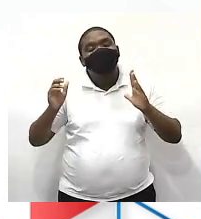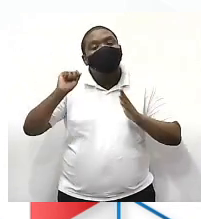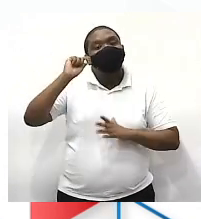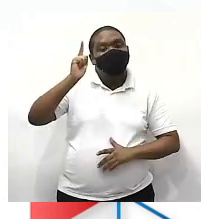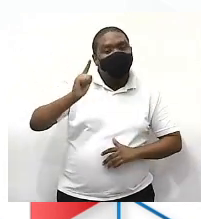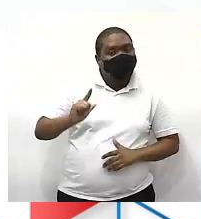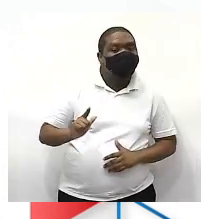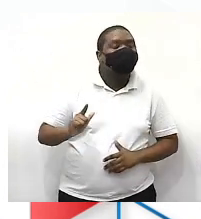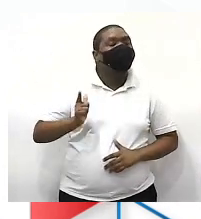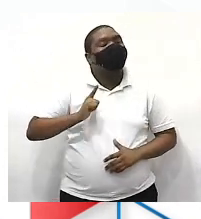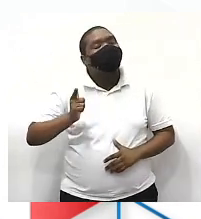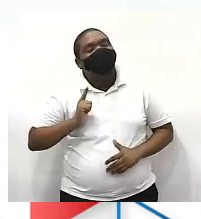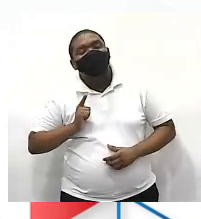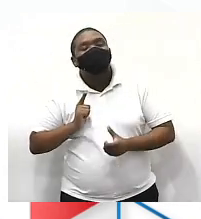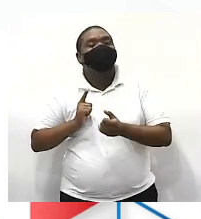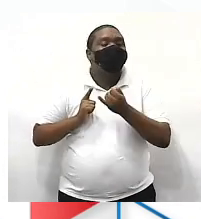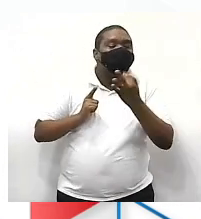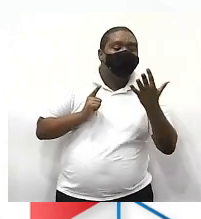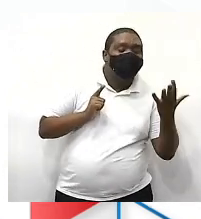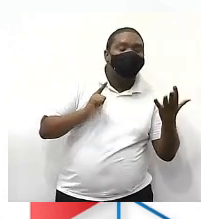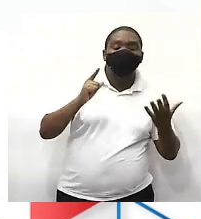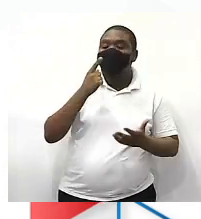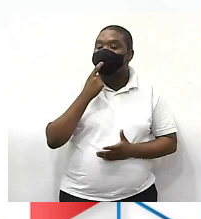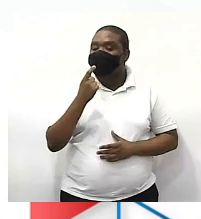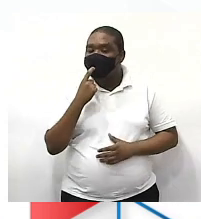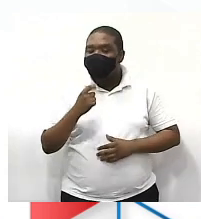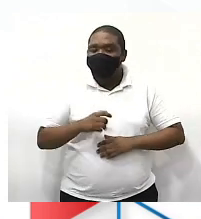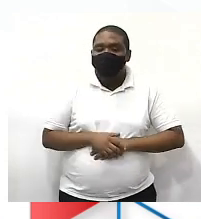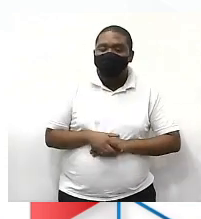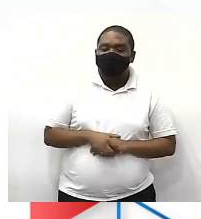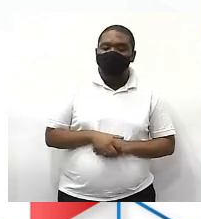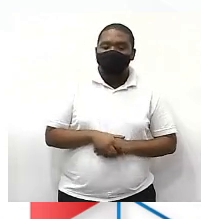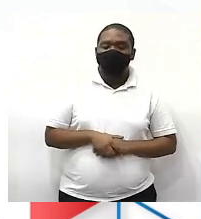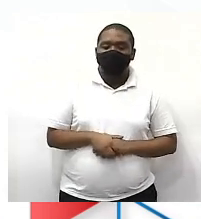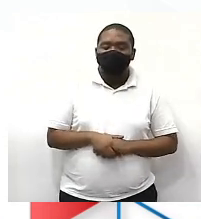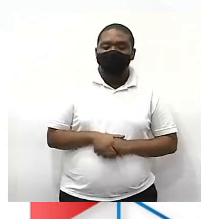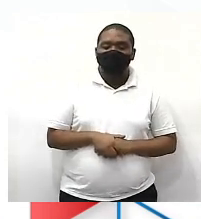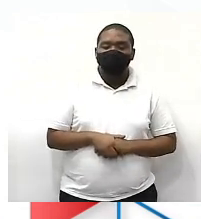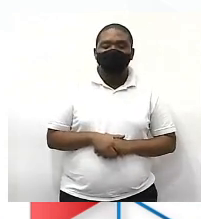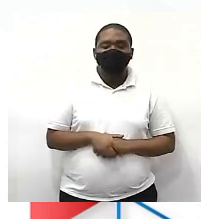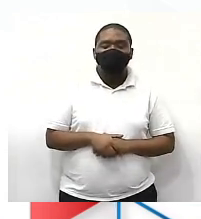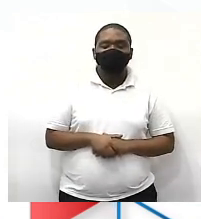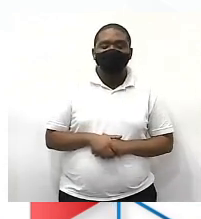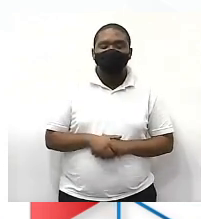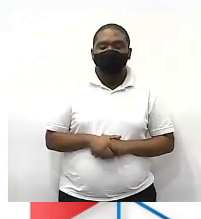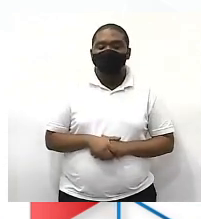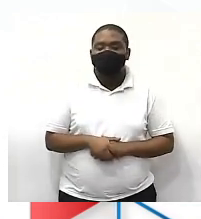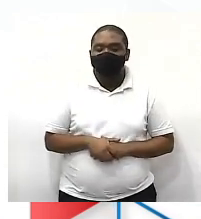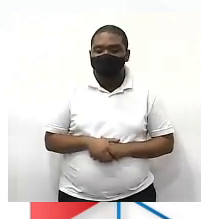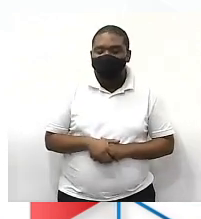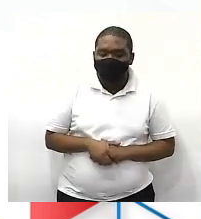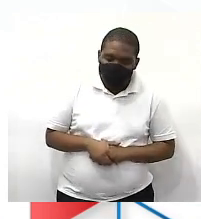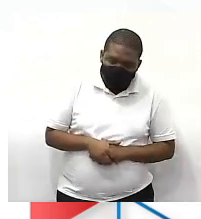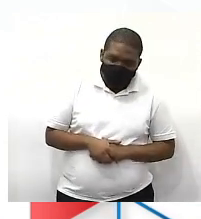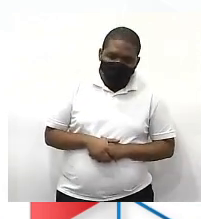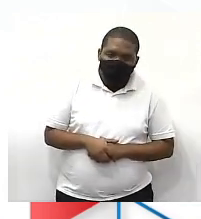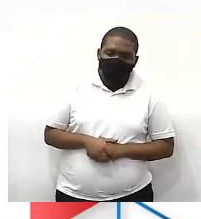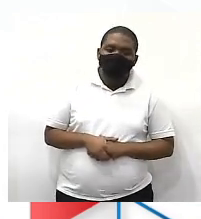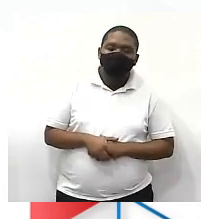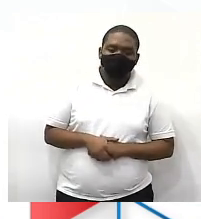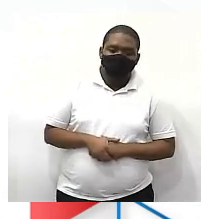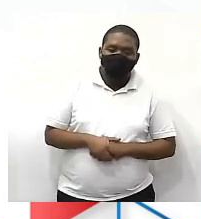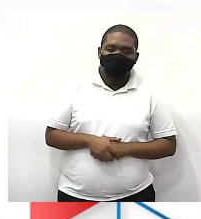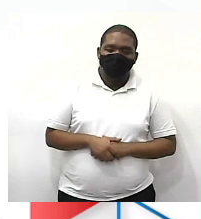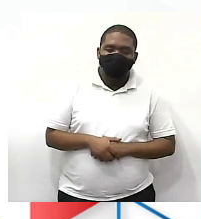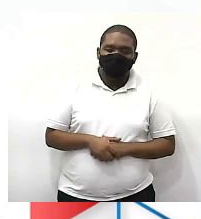azuis eu tenho e quanto quadradinho vermelho eu tenho na letra A. Ora, professor, eu tenho